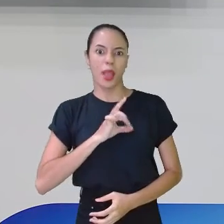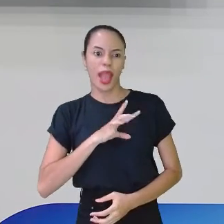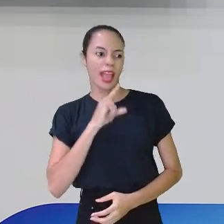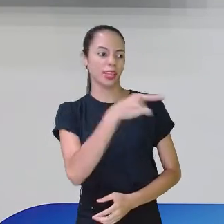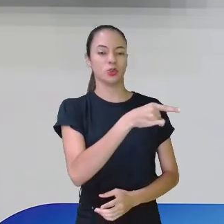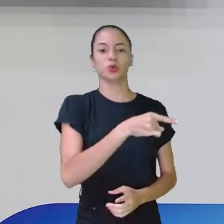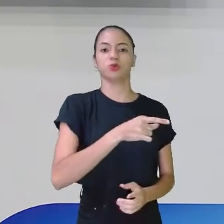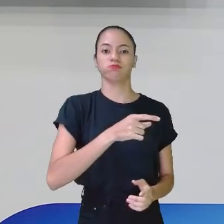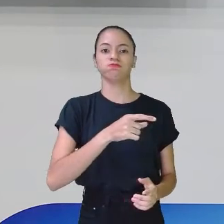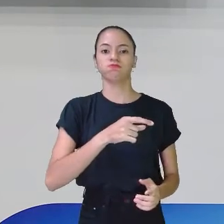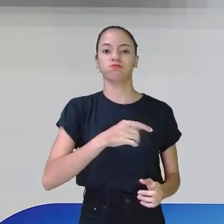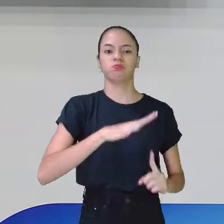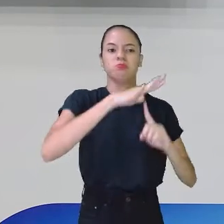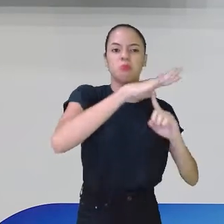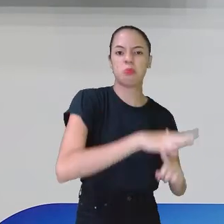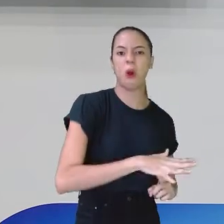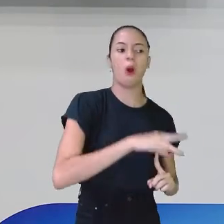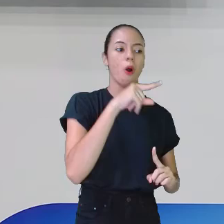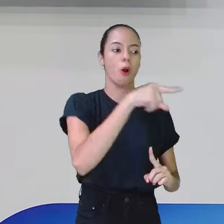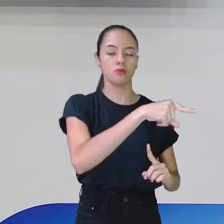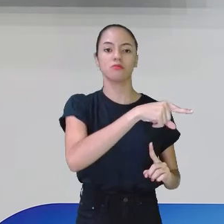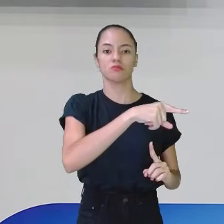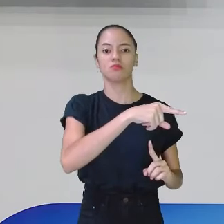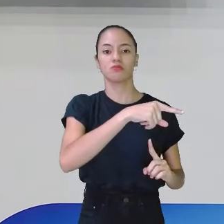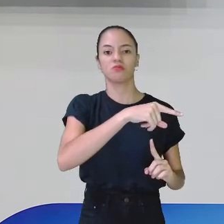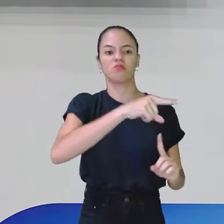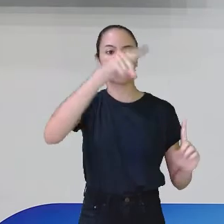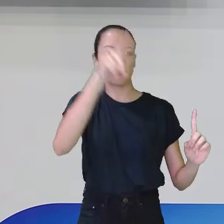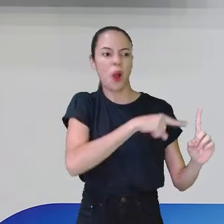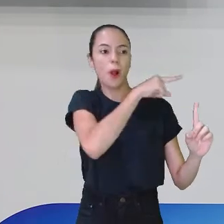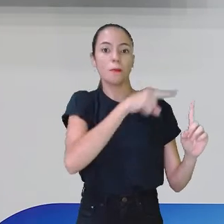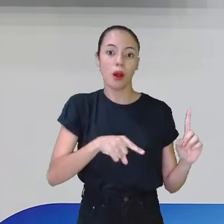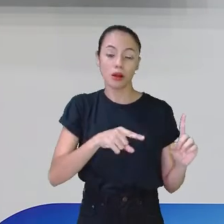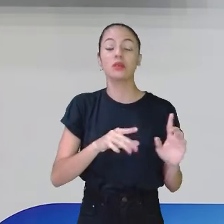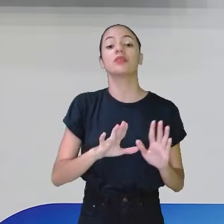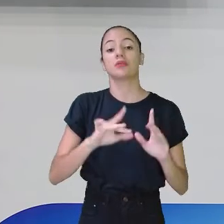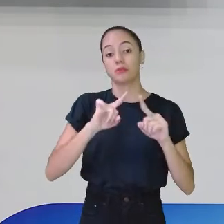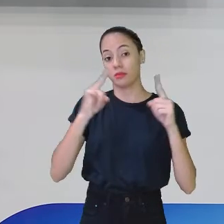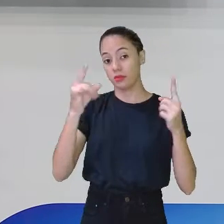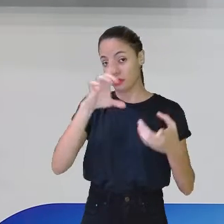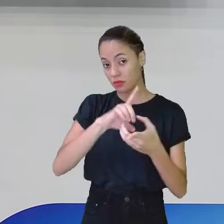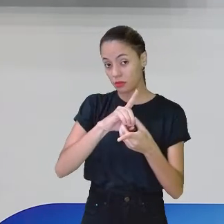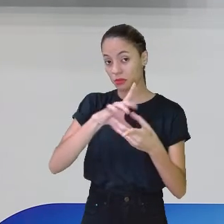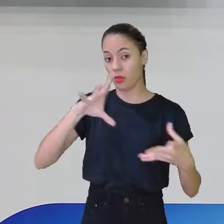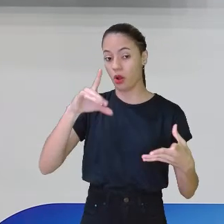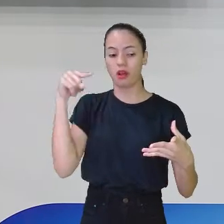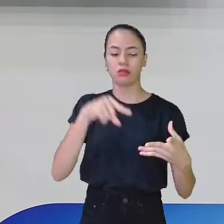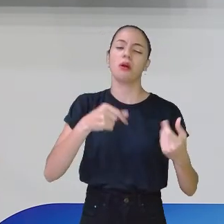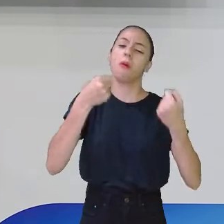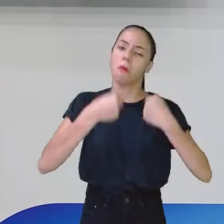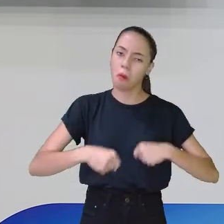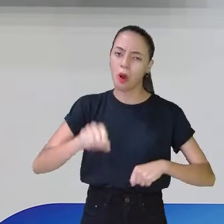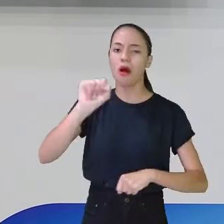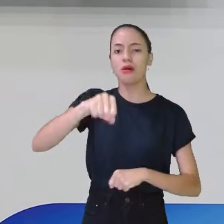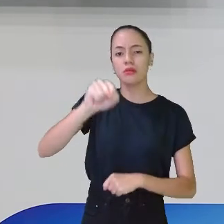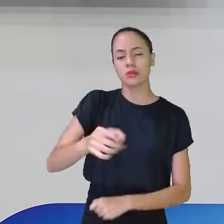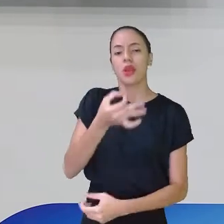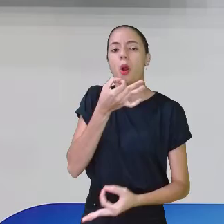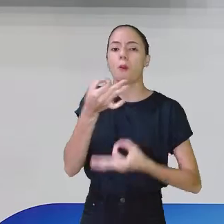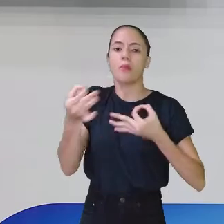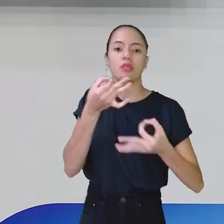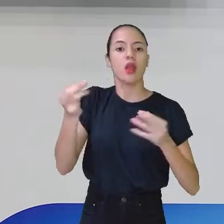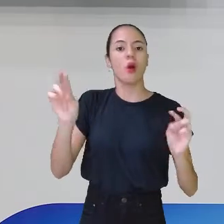pressão psicológica, a censura, né? Então, na democracia a gente pode ter, né, opiniões